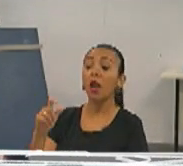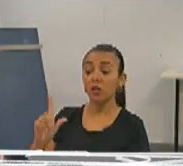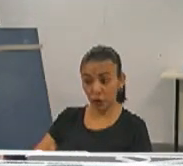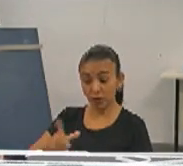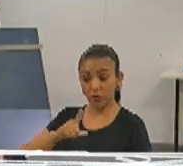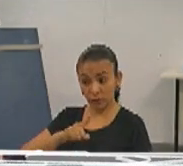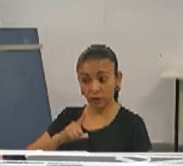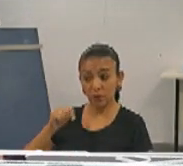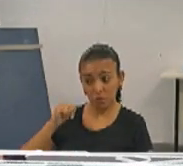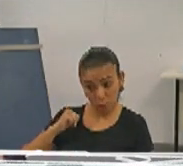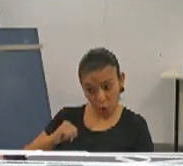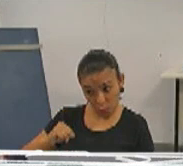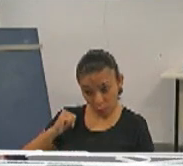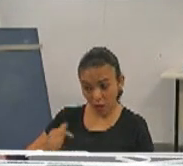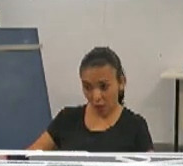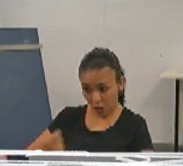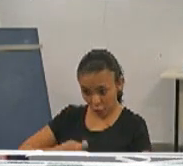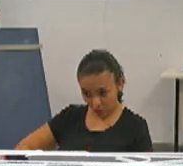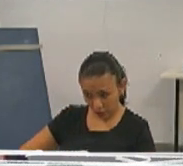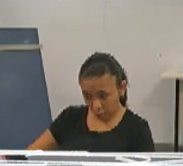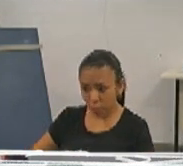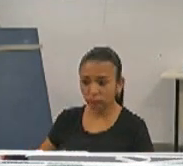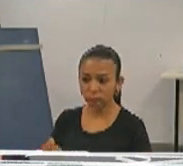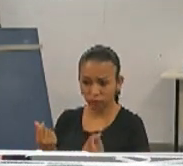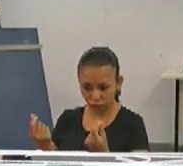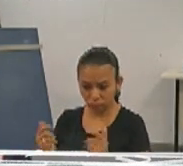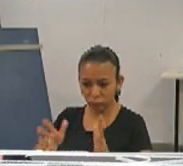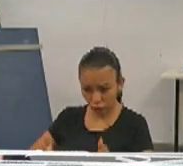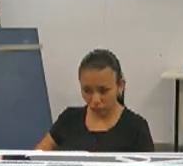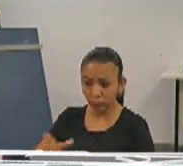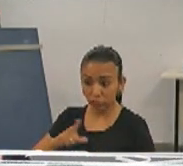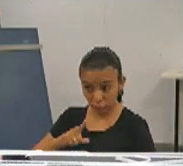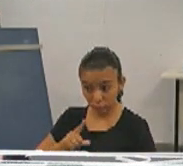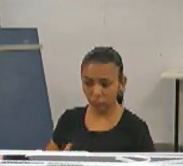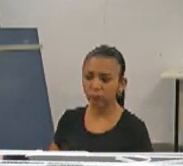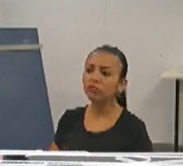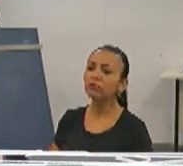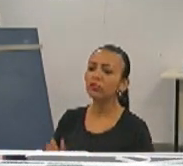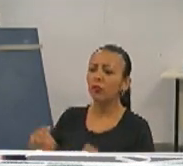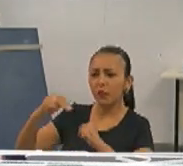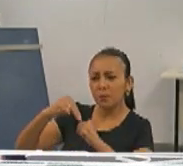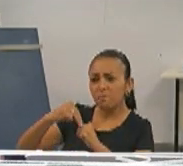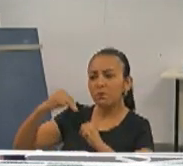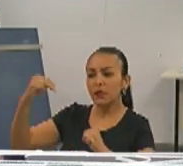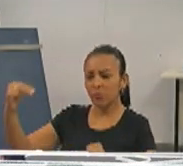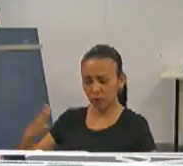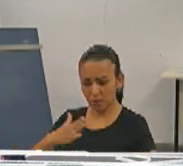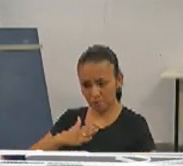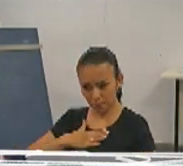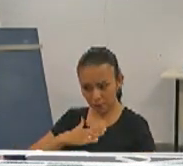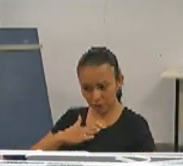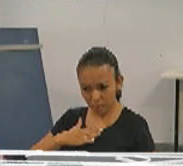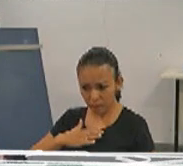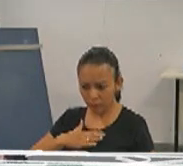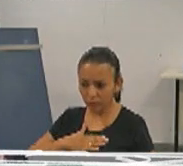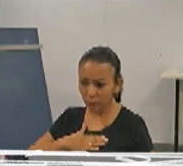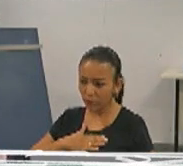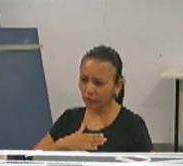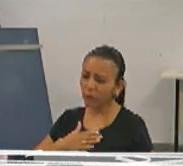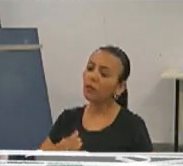com bolsa de iniciação científica e crédito ativo. E fiz o meu mestrado na Unicinos